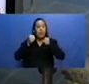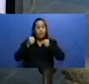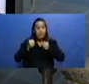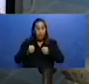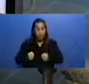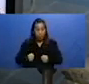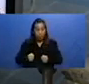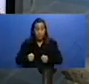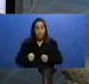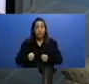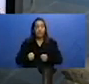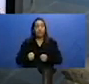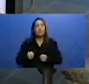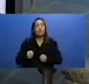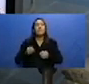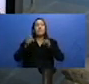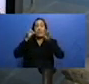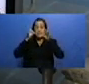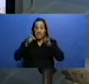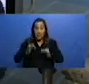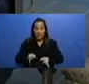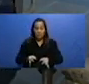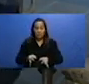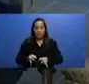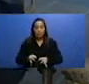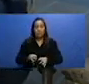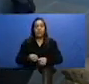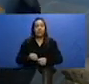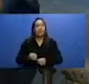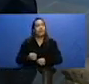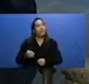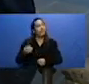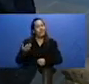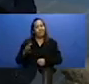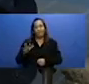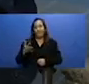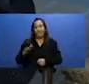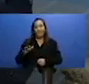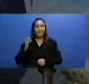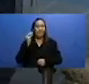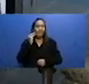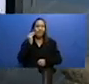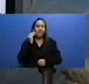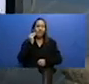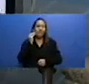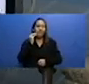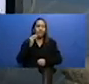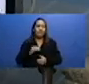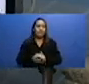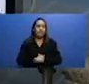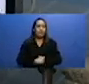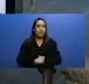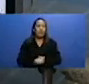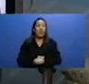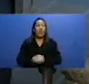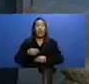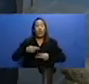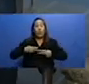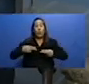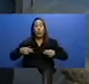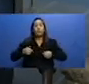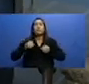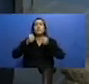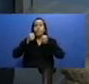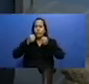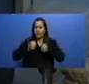palavras possível, certo e improvável. Então, algo possível, a professora já